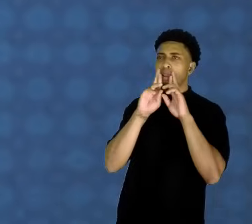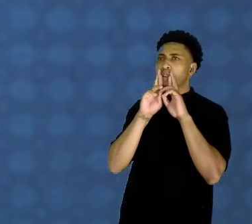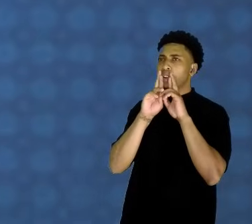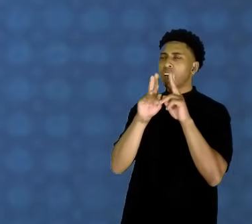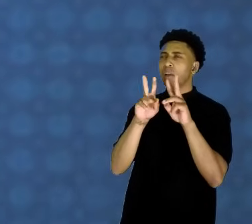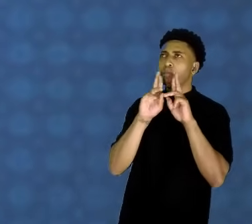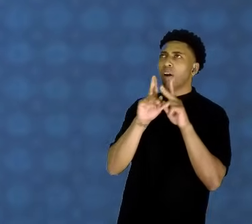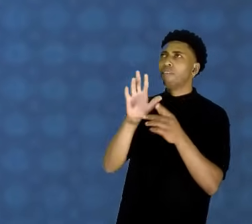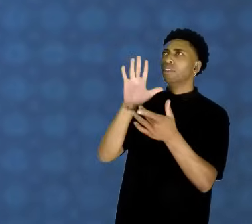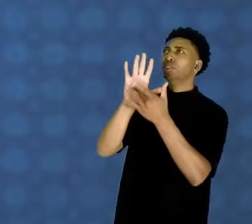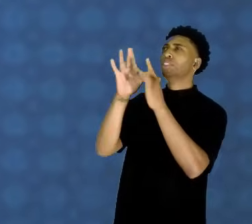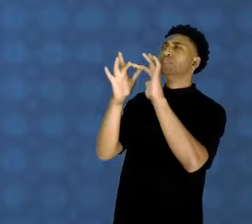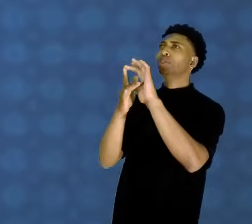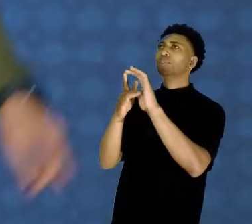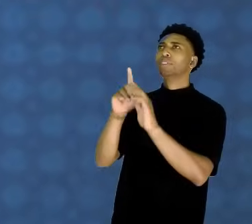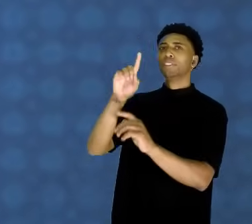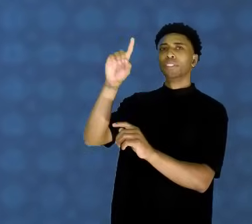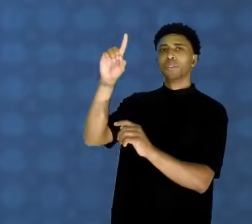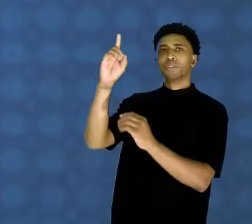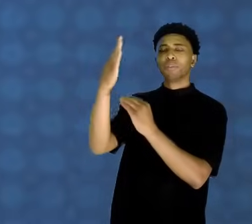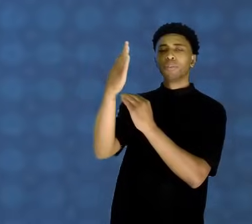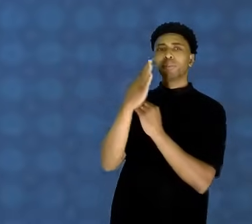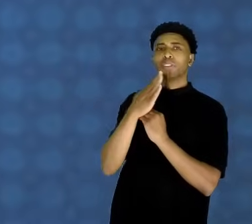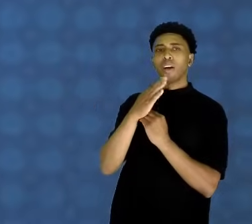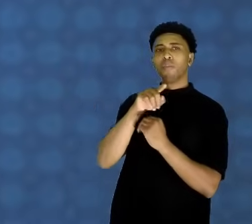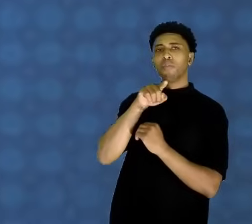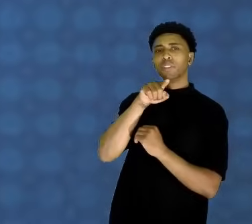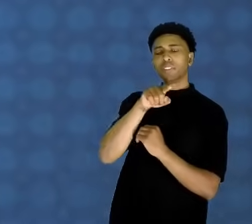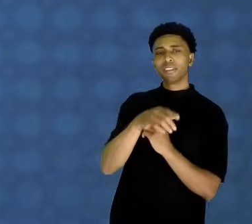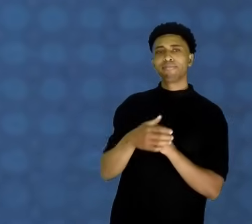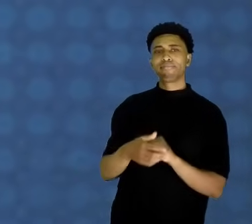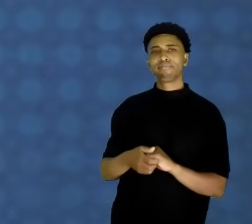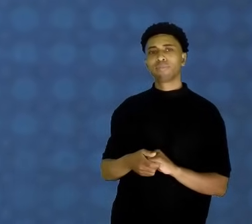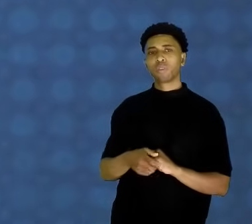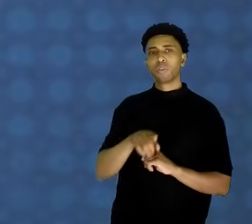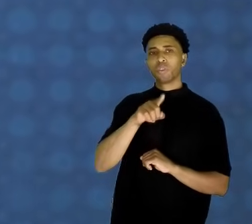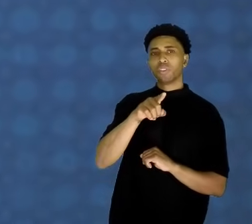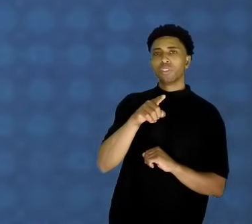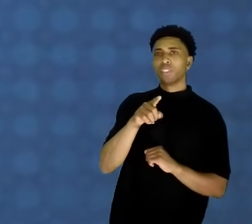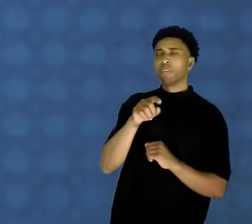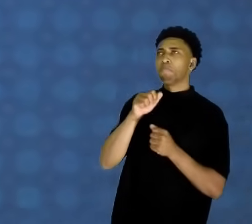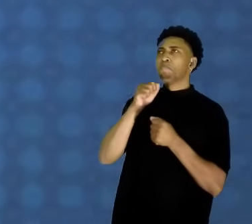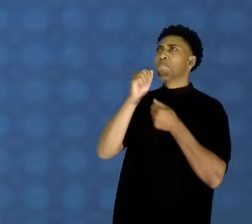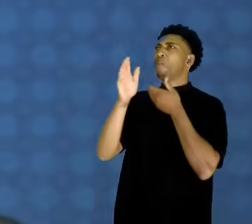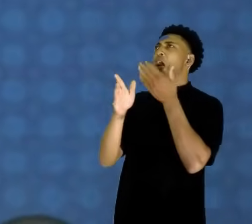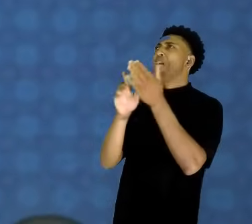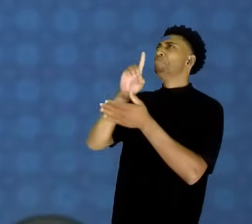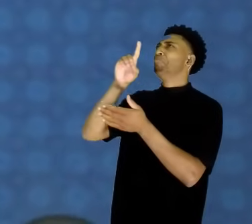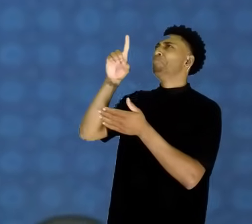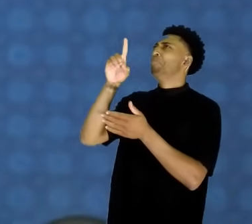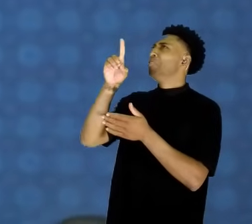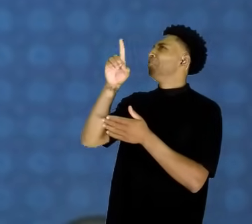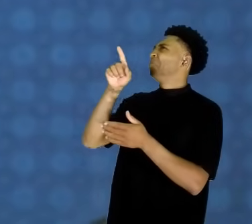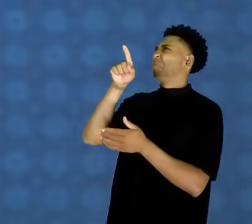Você se rebelaria? Você diria que ele é mau? Você diria que ele não tem coração?